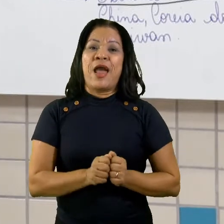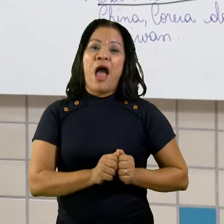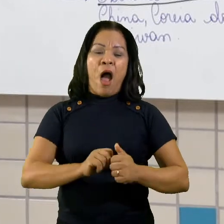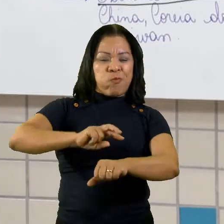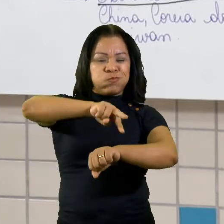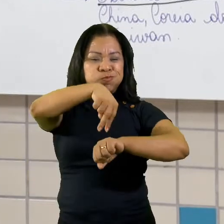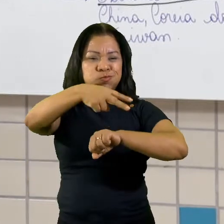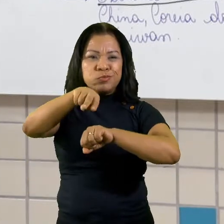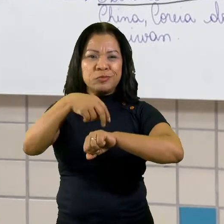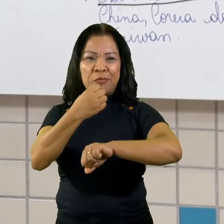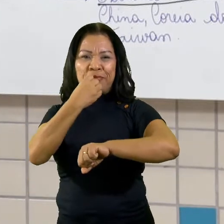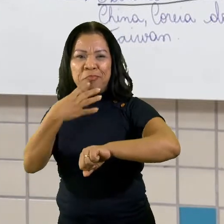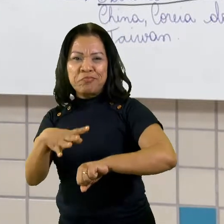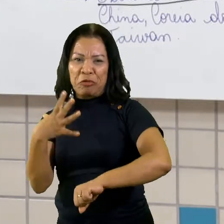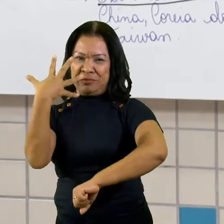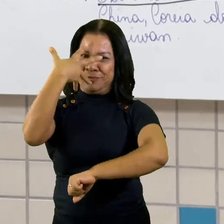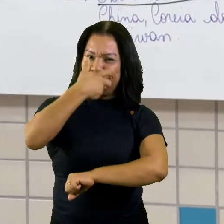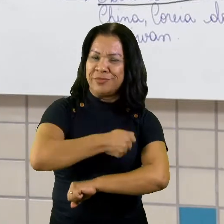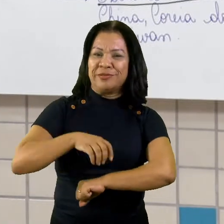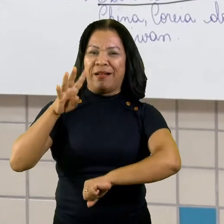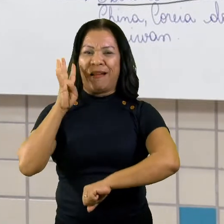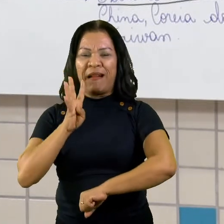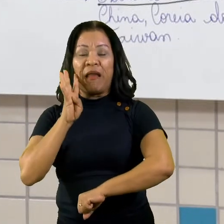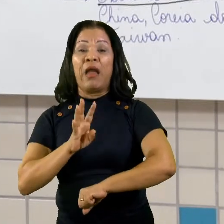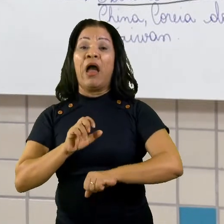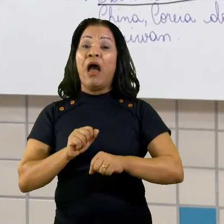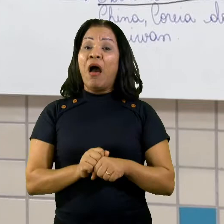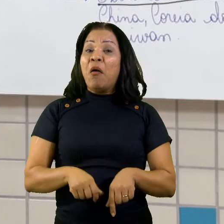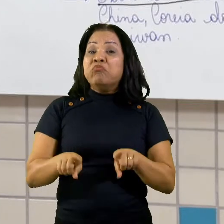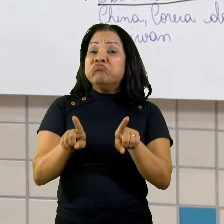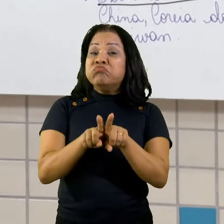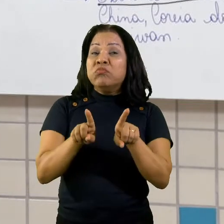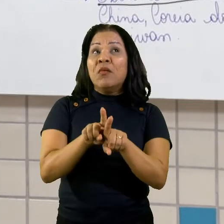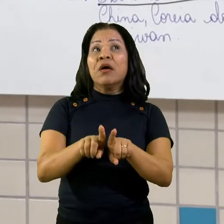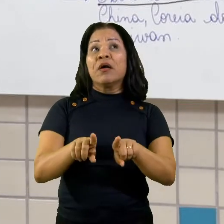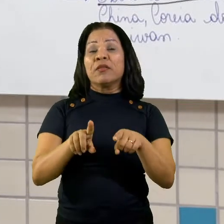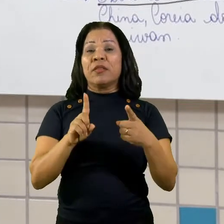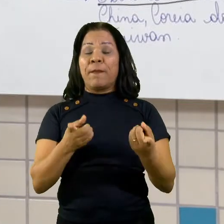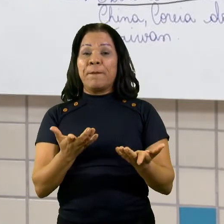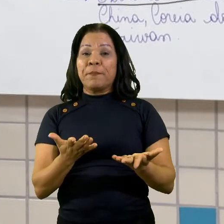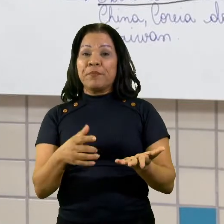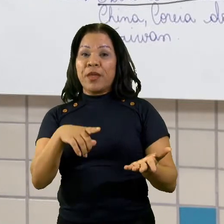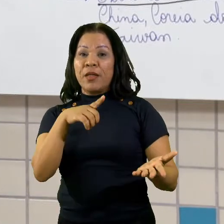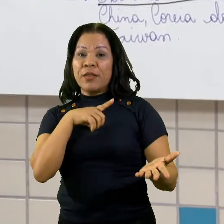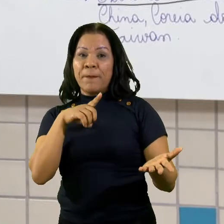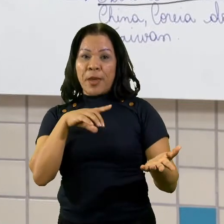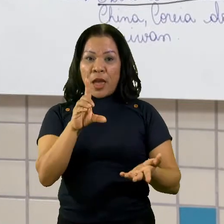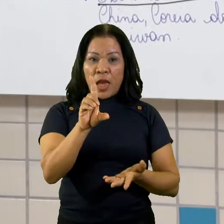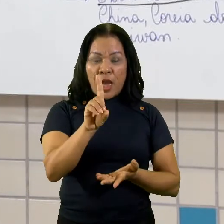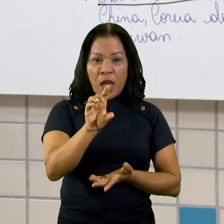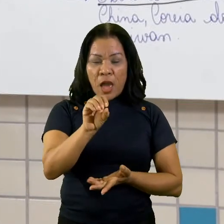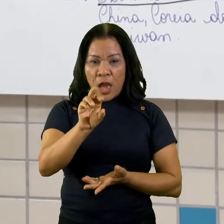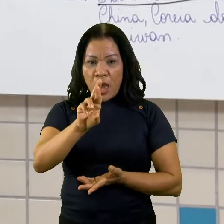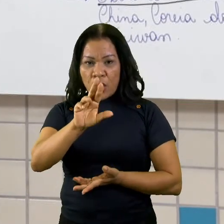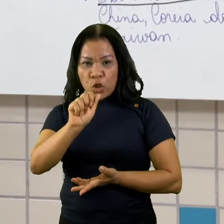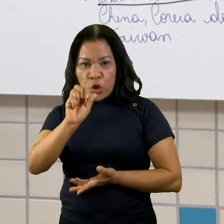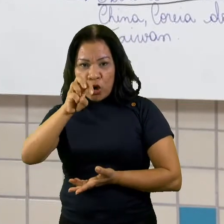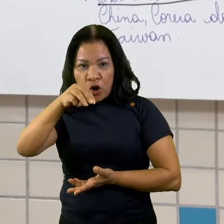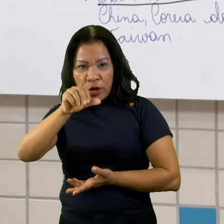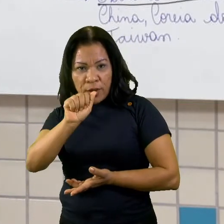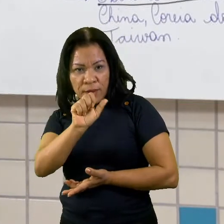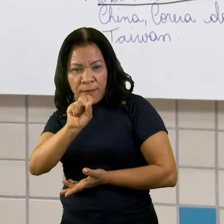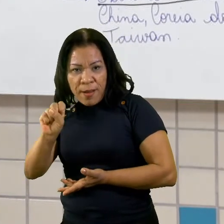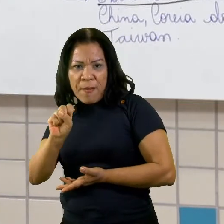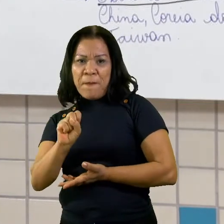de nós termos a presença, além do K-pop, do K-drama, né? Que é a presença dos doramas coreanos, que muita gente